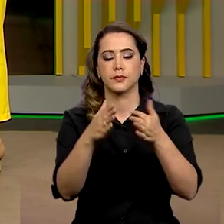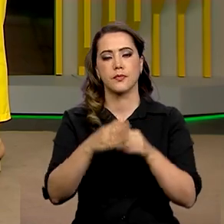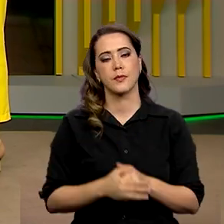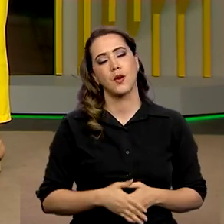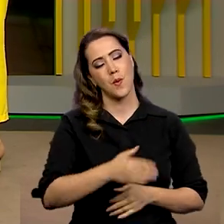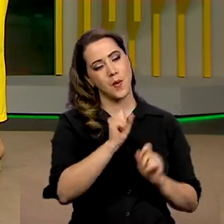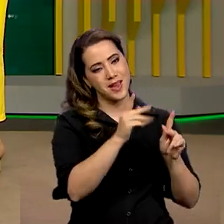tchau.